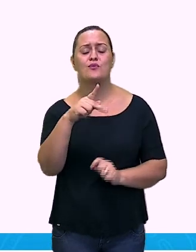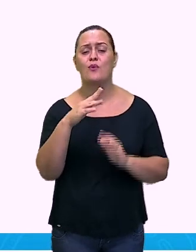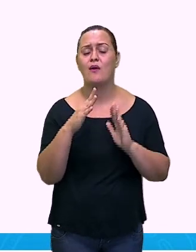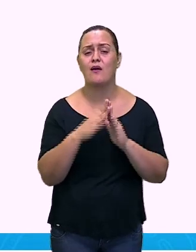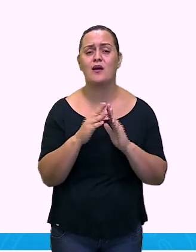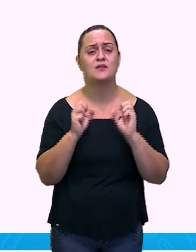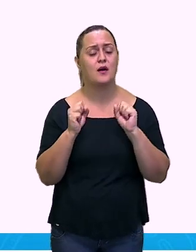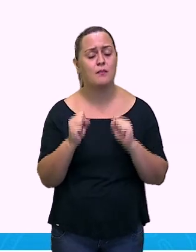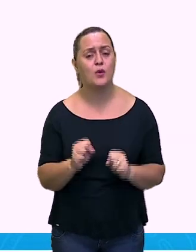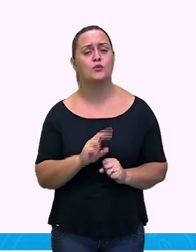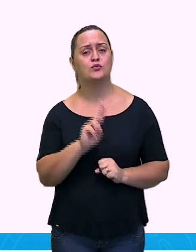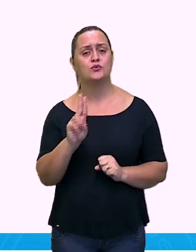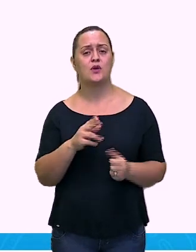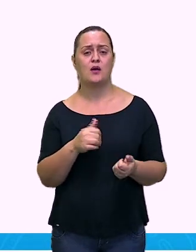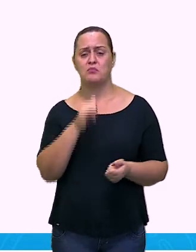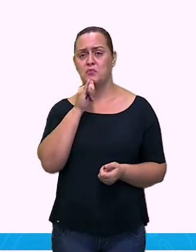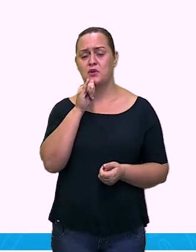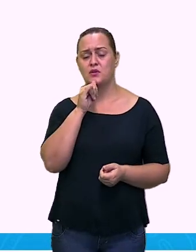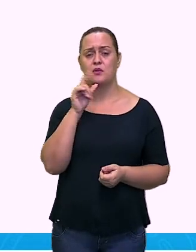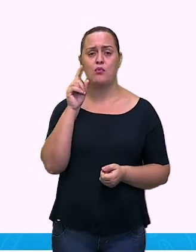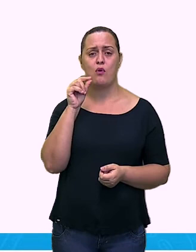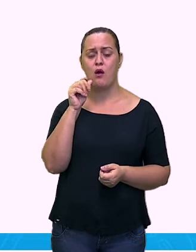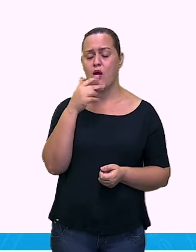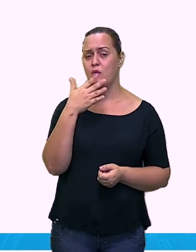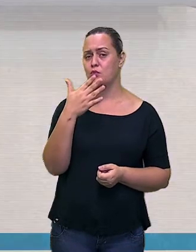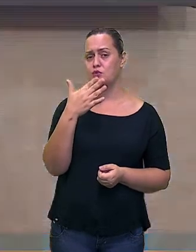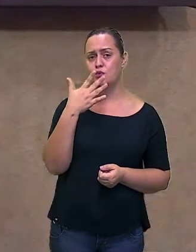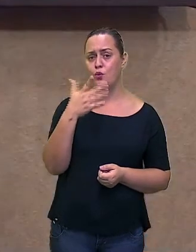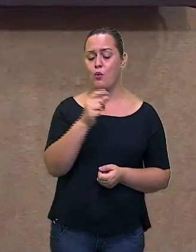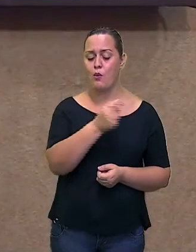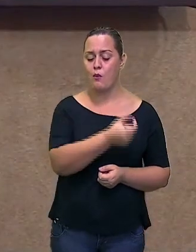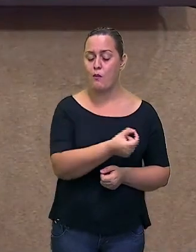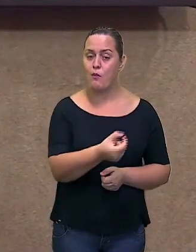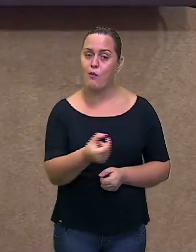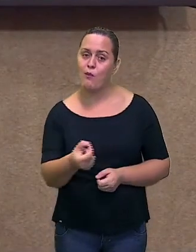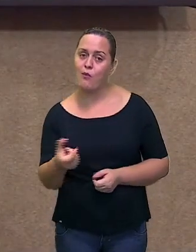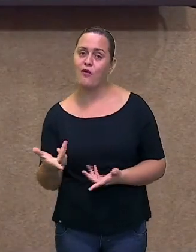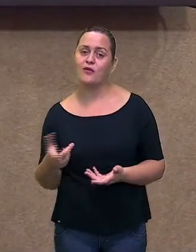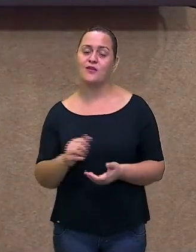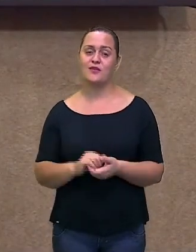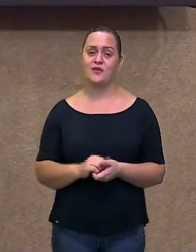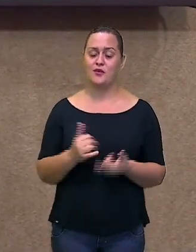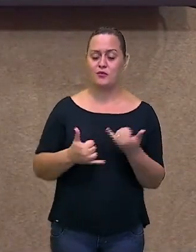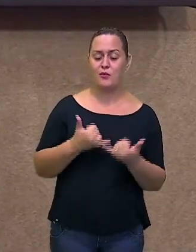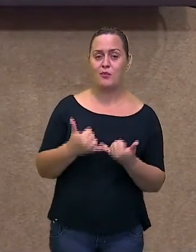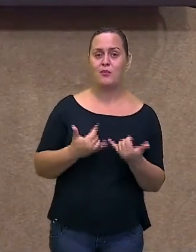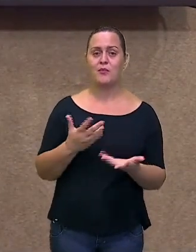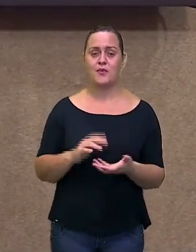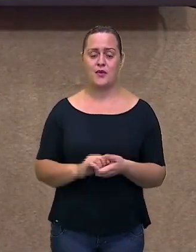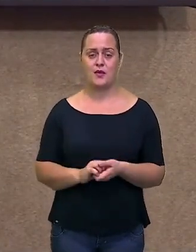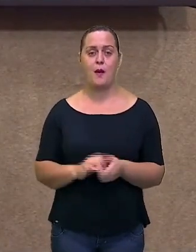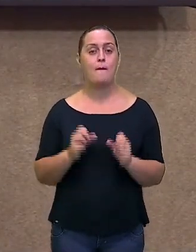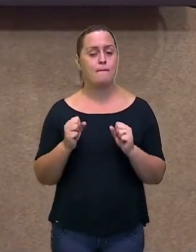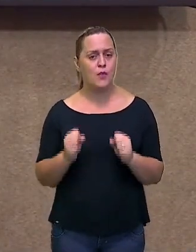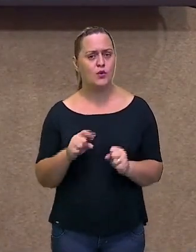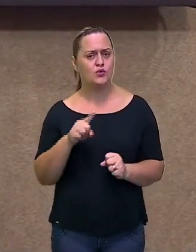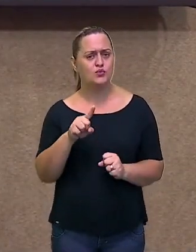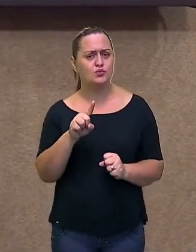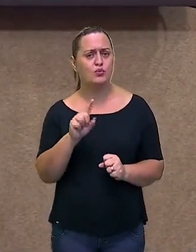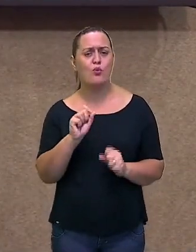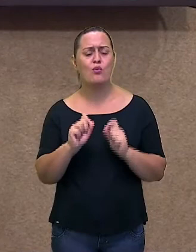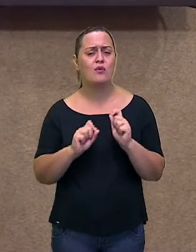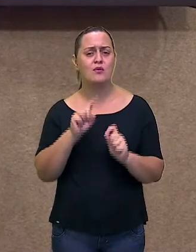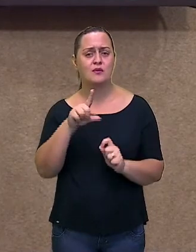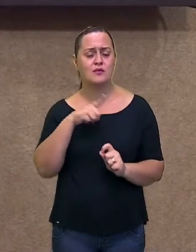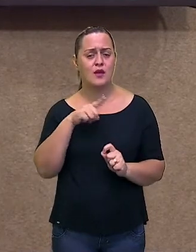palito de picolé como eu falei bolinhas de gude né utilize o que você tem aí você como é que você